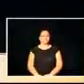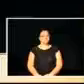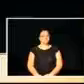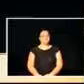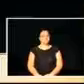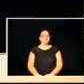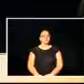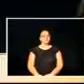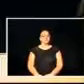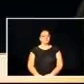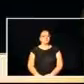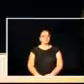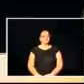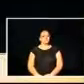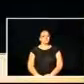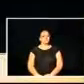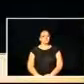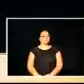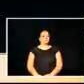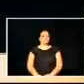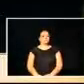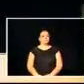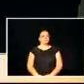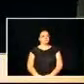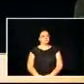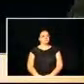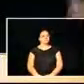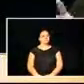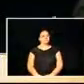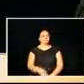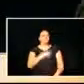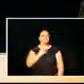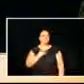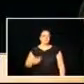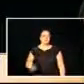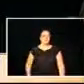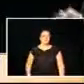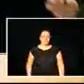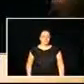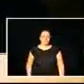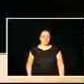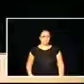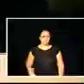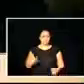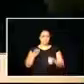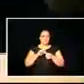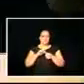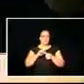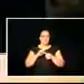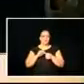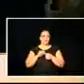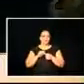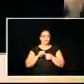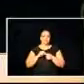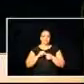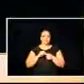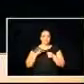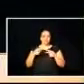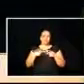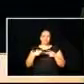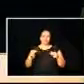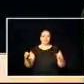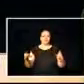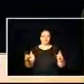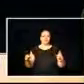temos uma série de medidas do governo equivocada, que vem assim, ó, conta gota, né? Sabe quando você vai